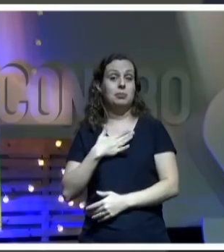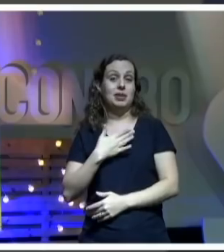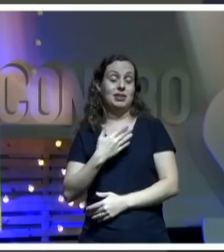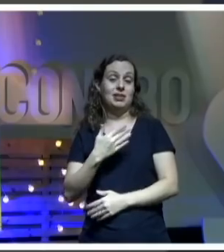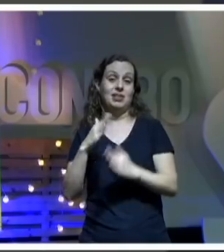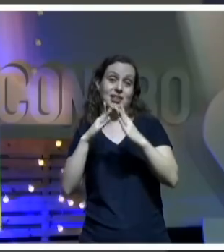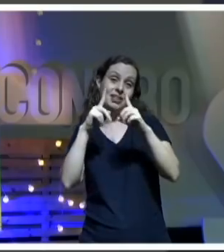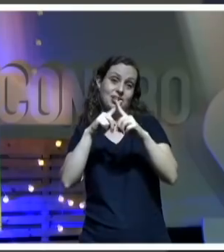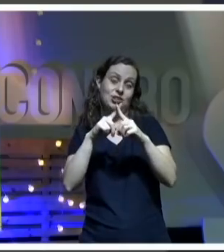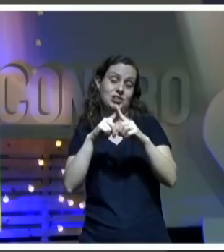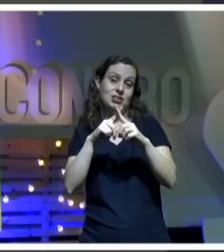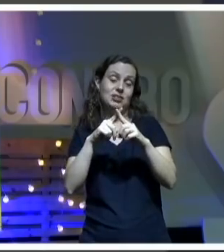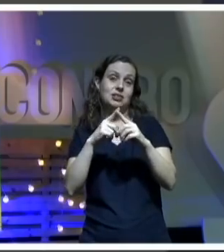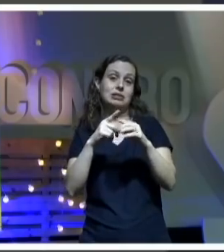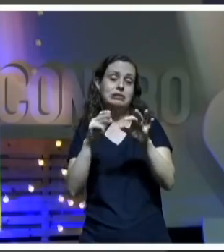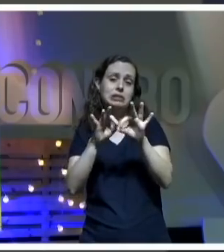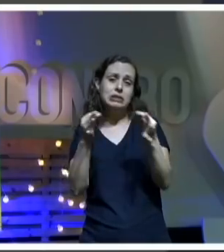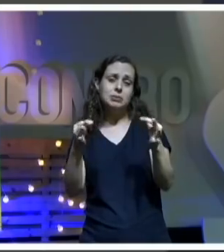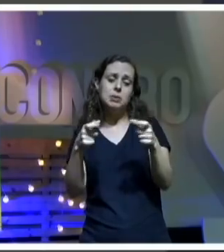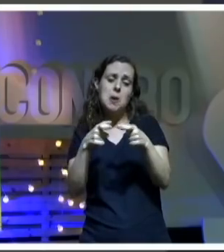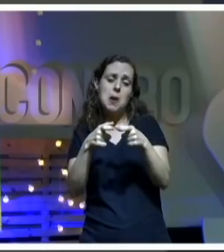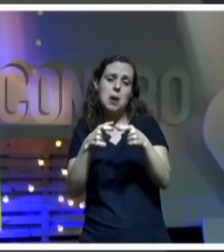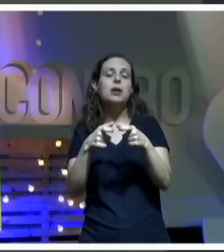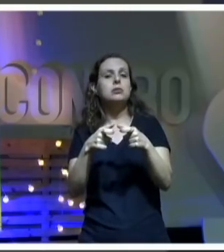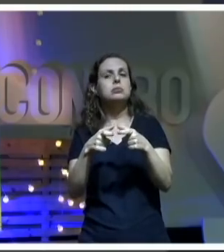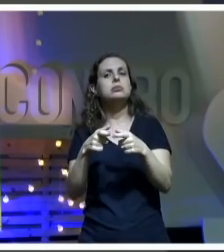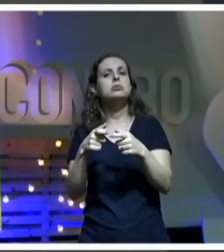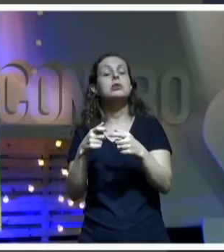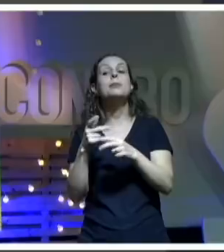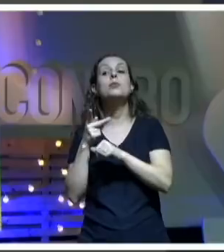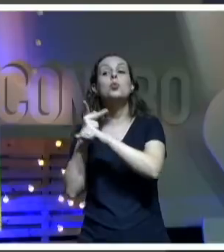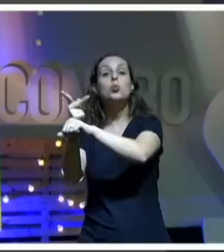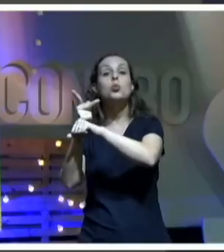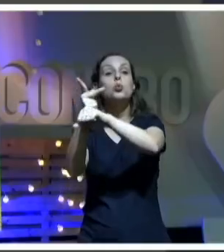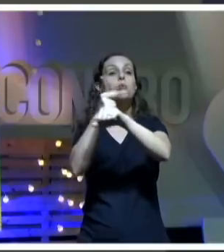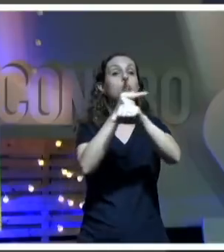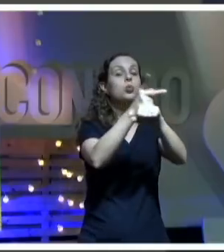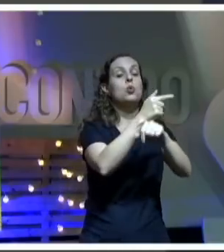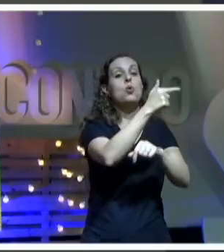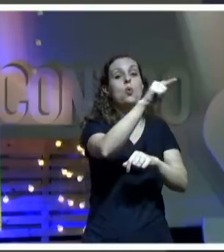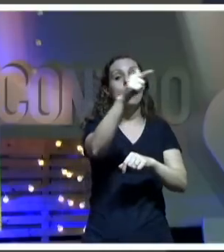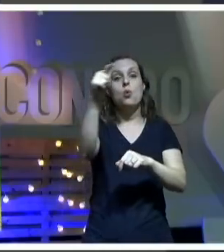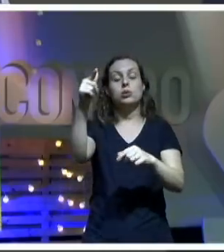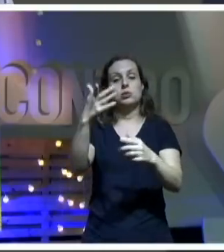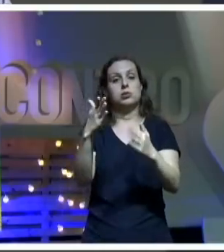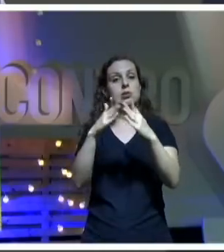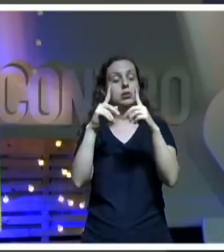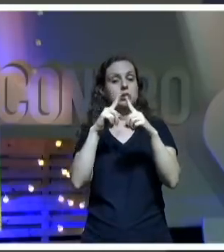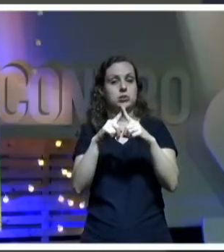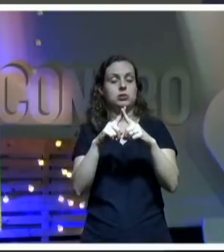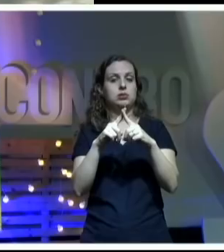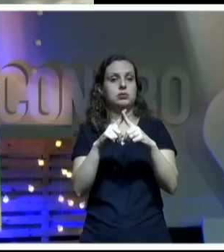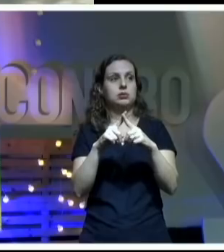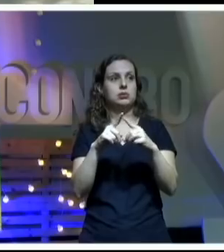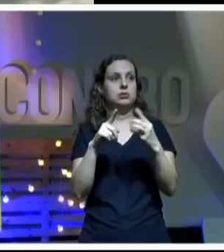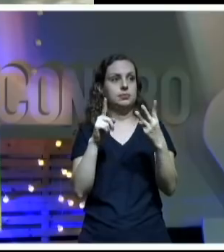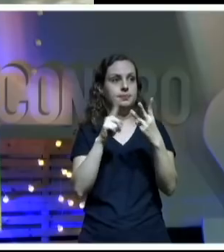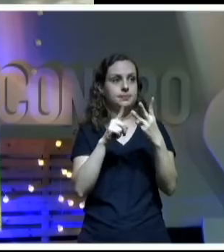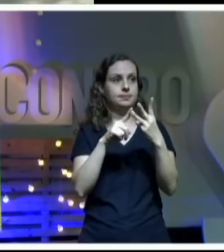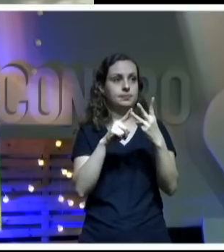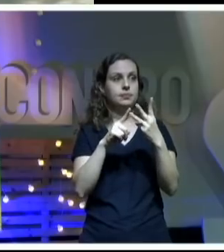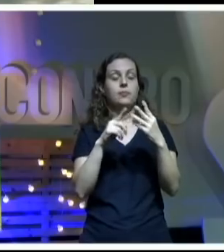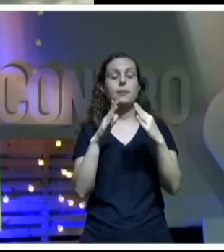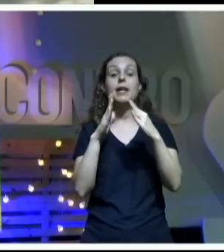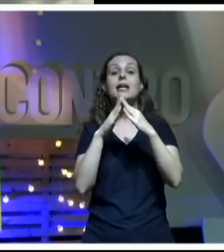pastor o hotel the leader procure outras igrejas procure outros pastores mas cultive isso e um terceiro e último conselho as